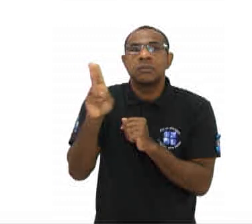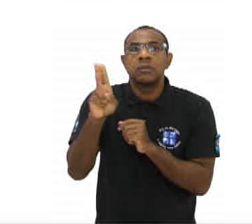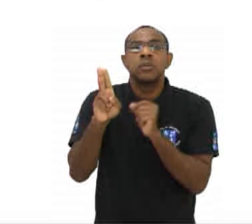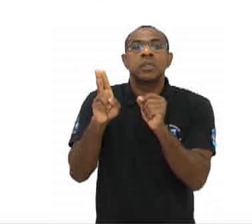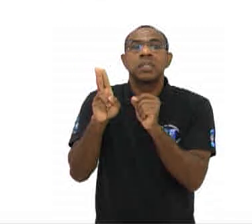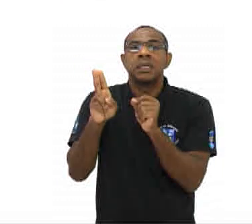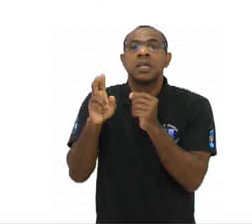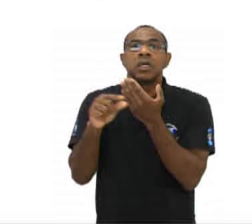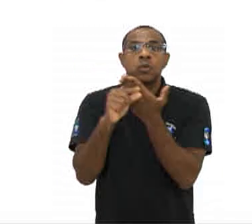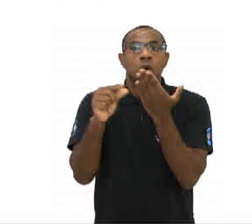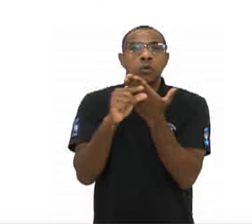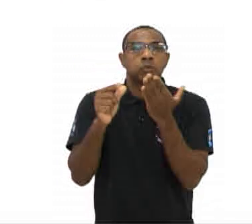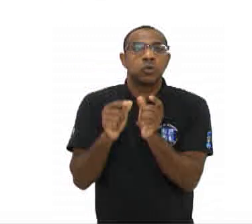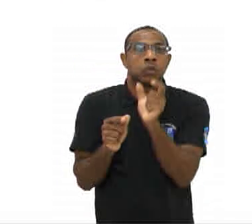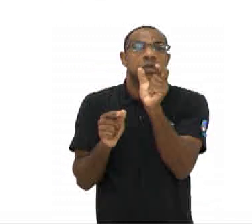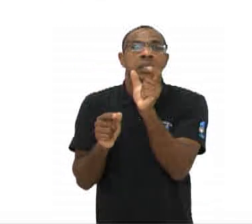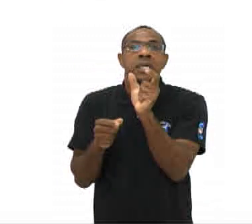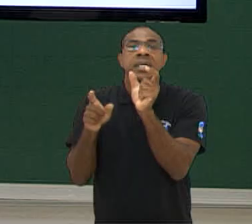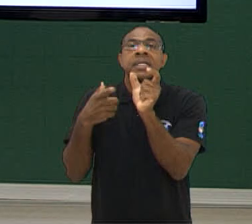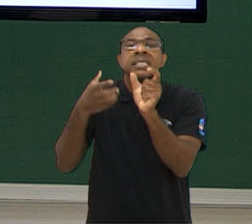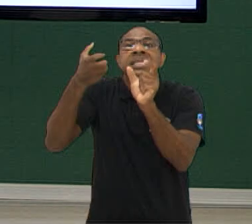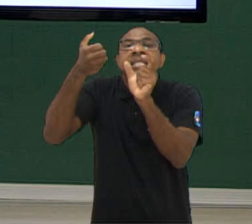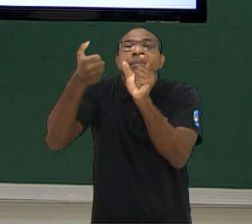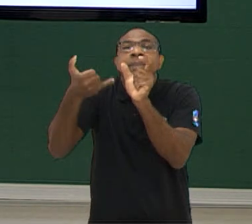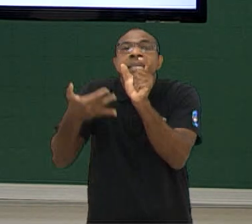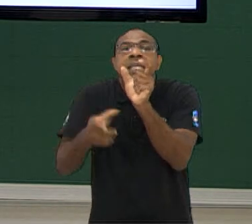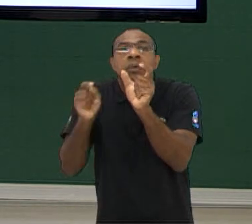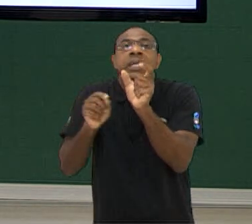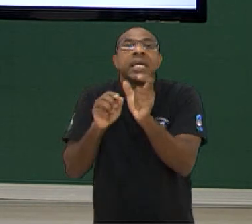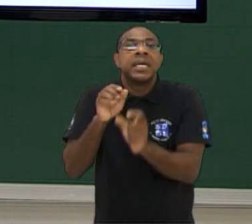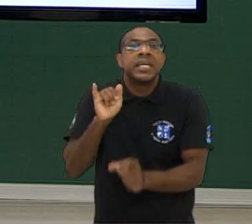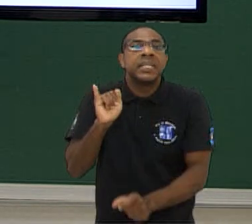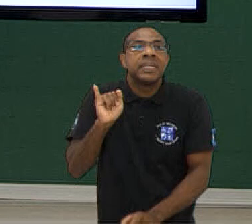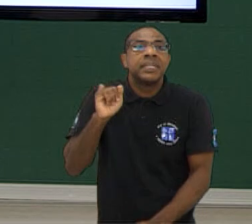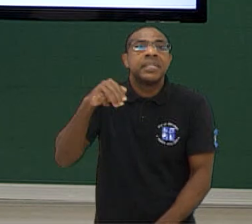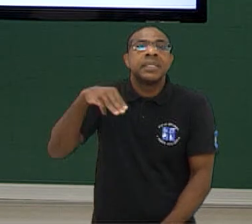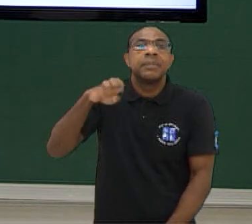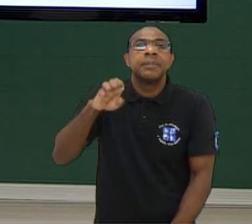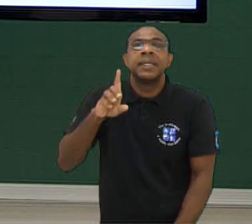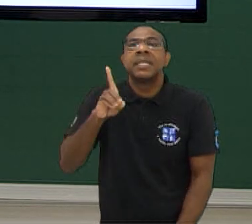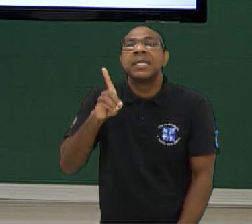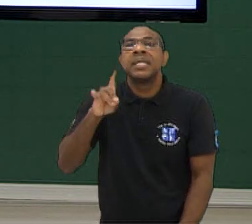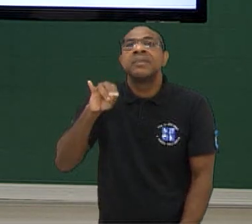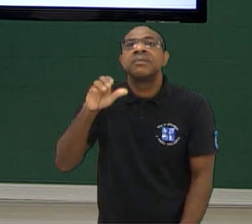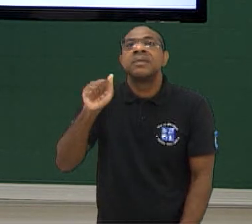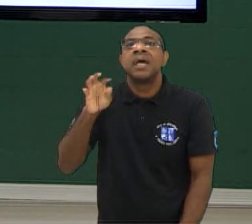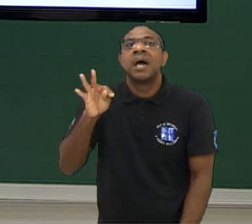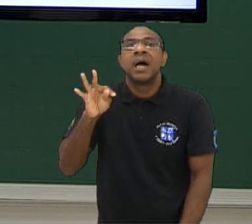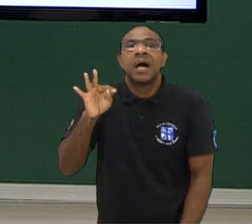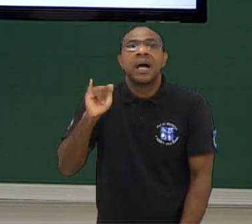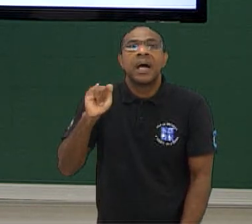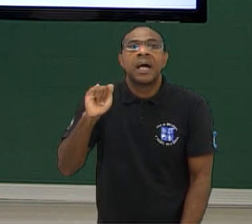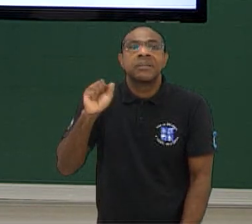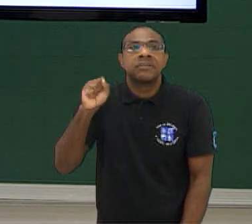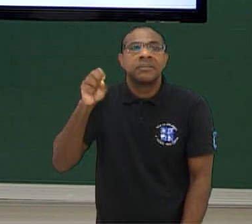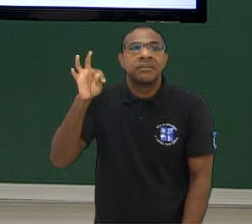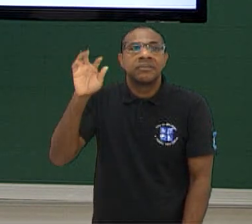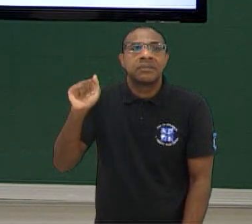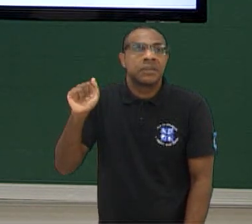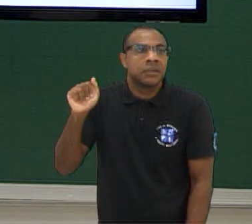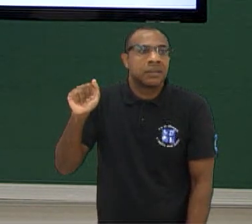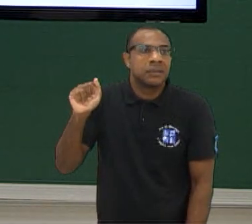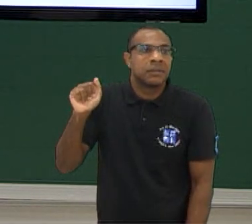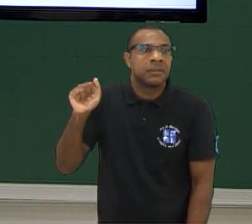vai justificar o imediatismo. Vou dar um tempinho para vocês relerem o texto